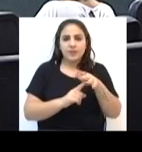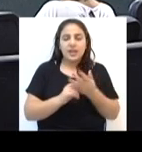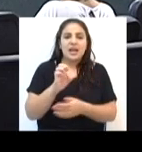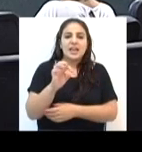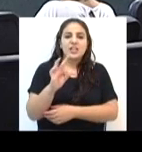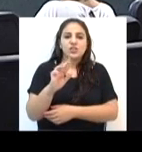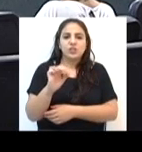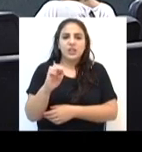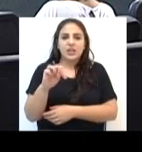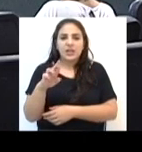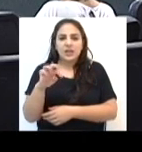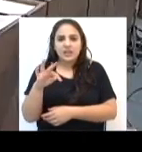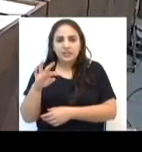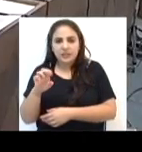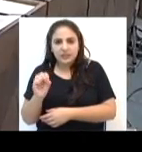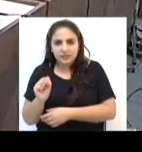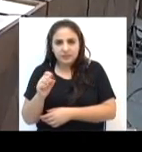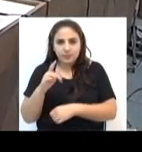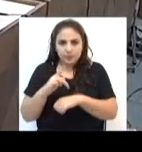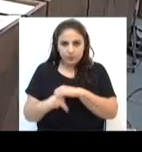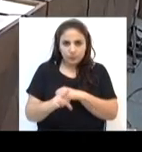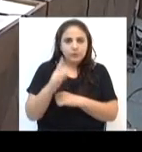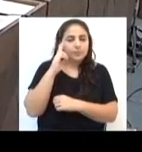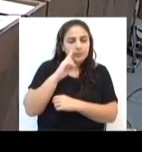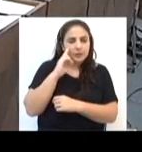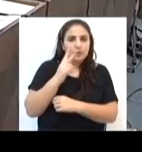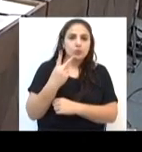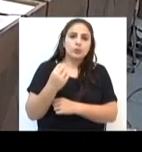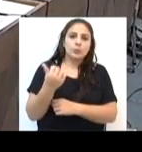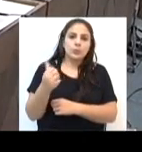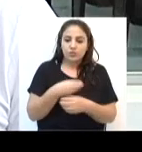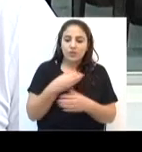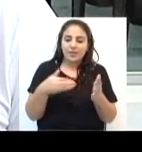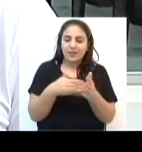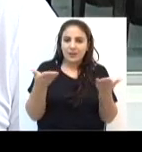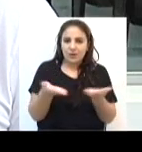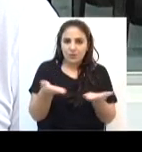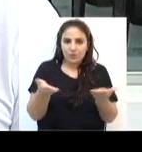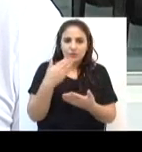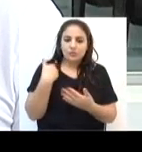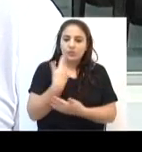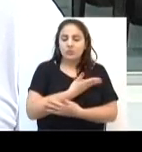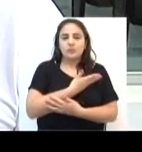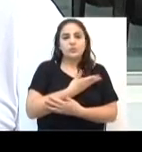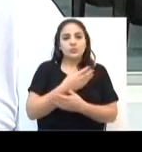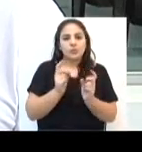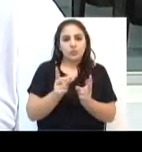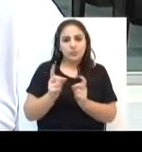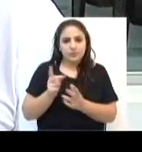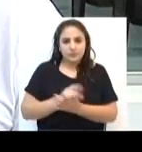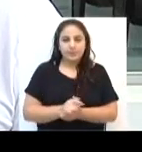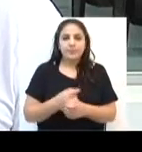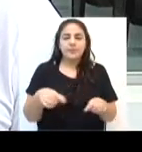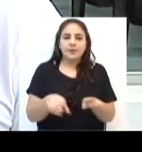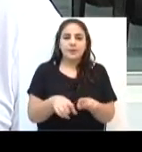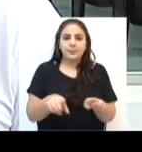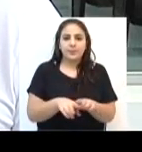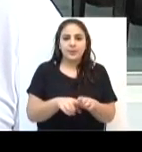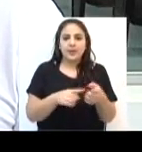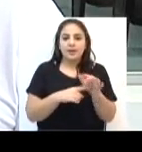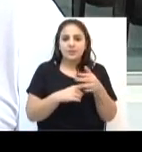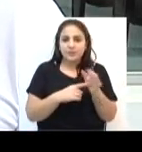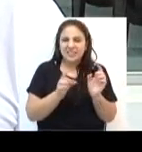Iniciamos o Jornal da Câmara com o pronunciamento do vereador Aristeu Dalalana. O parlamentar foi o orador do grande